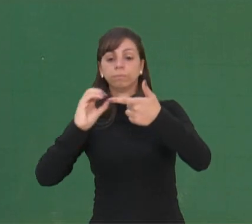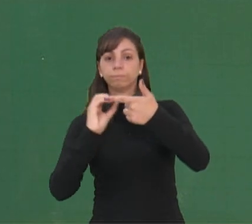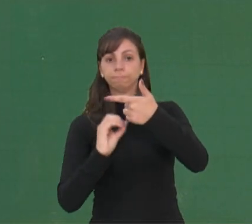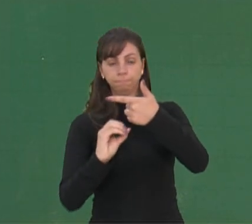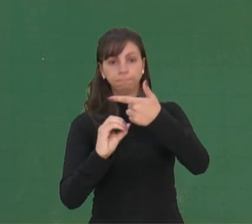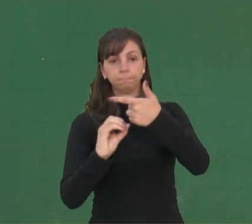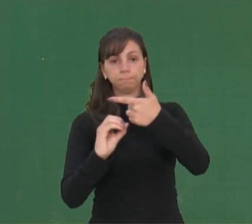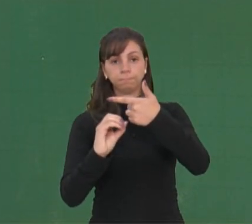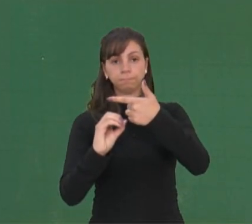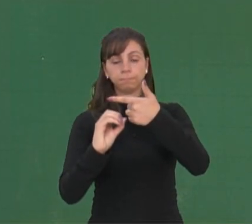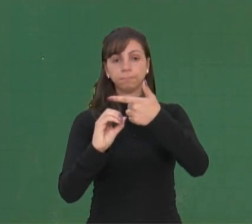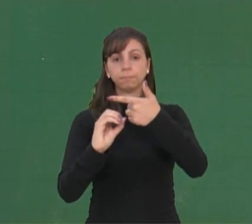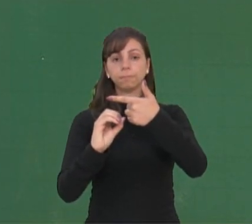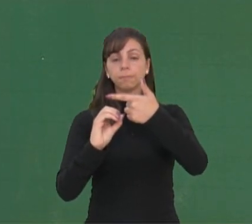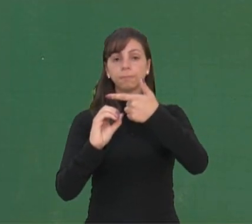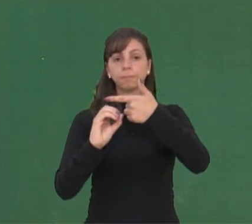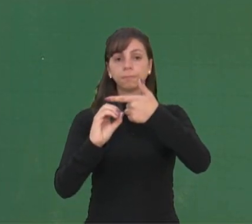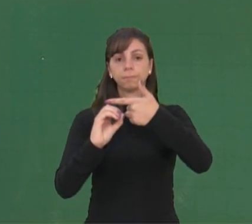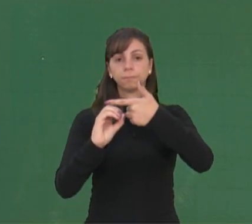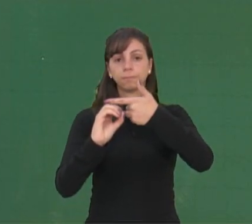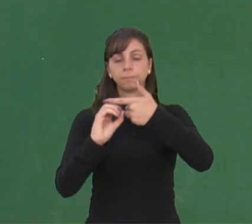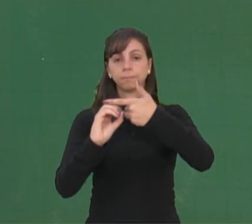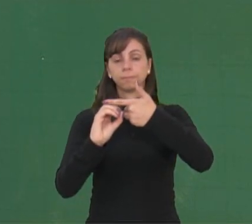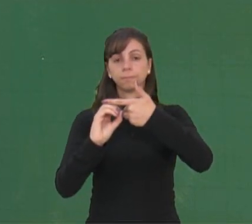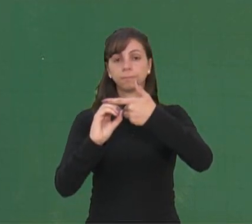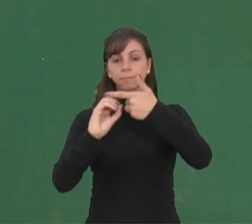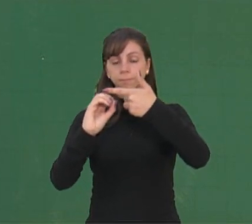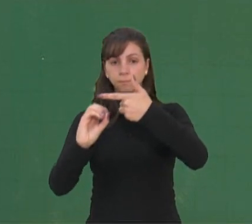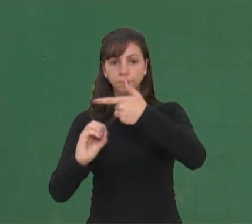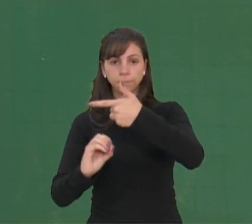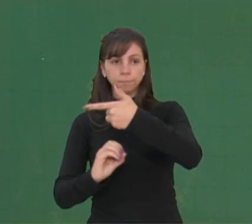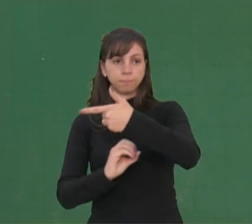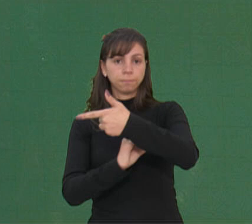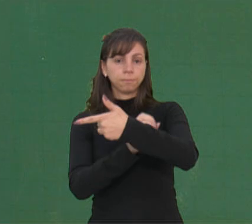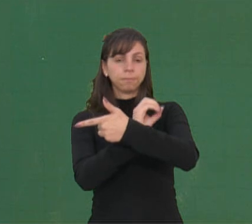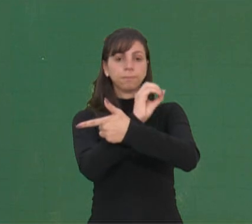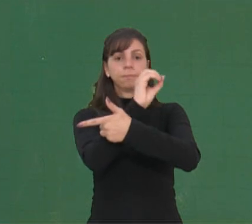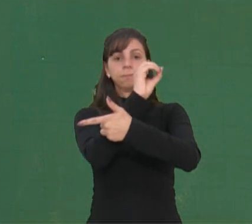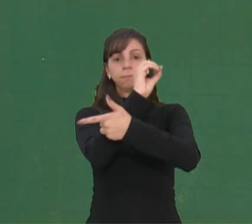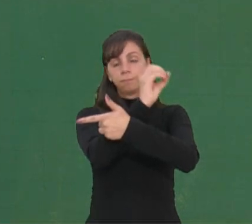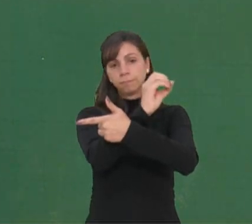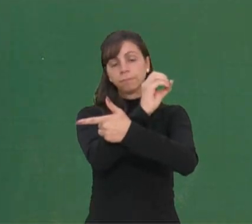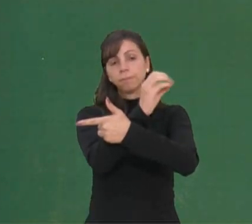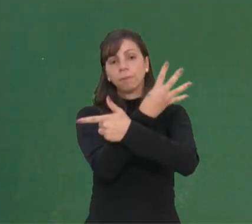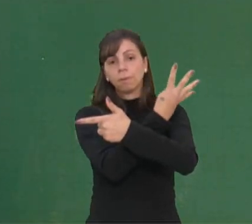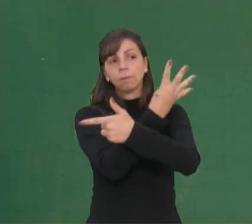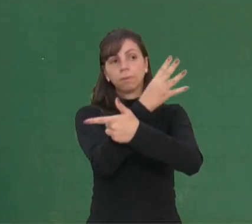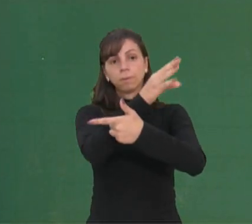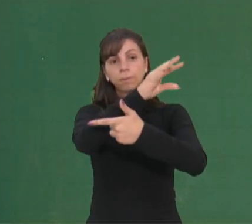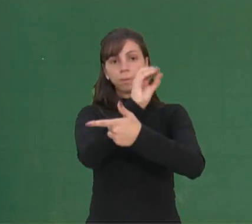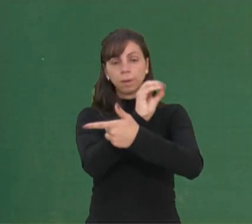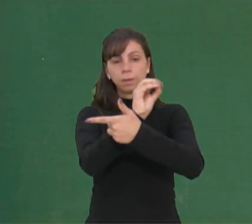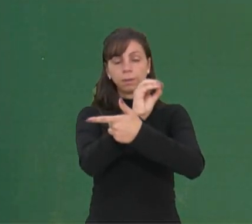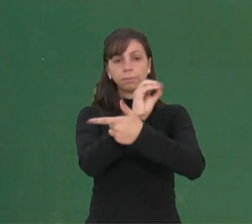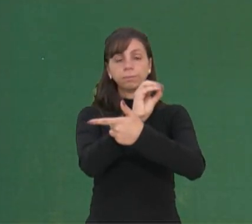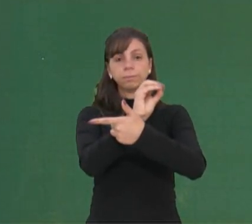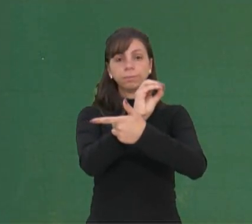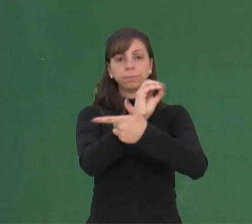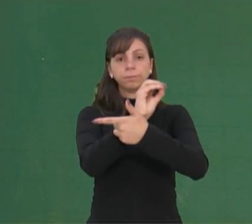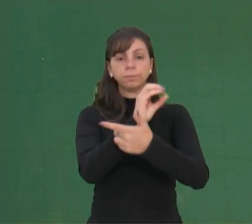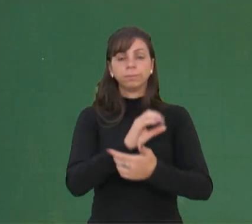eu vou transformar o 4 inteiros em décimos. 1 inteiro tem 10 décimos. 4 inteiros,